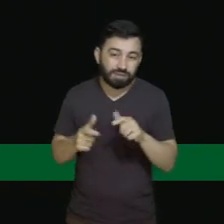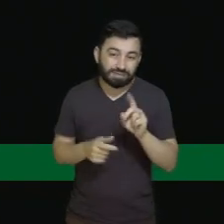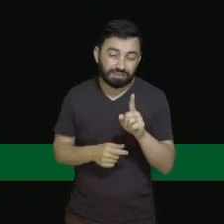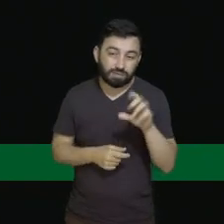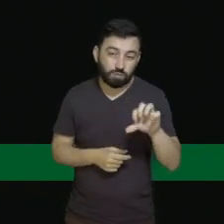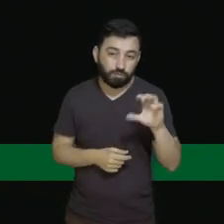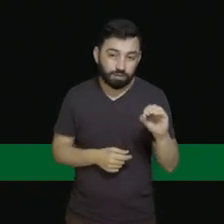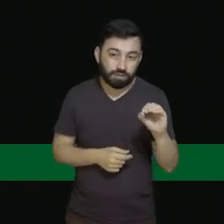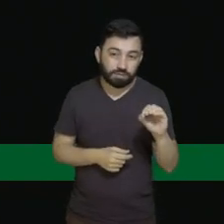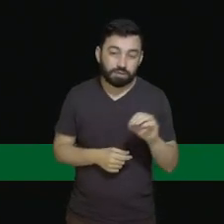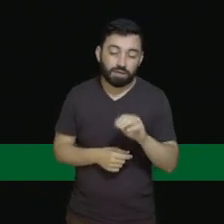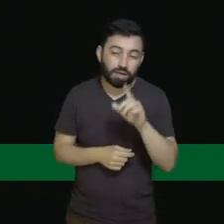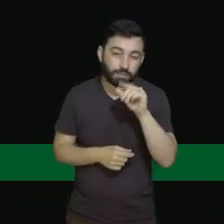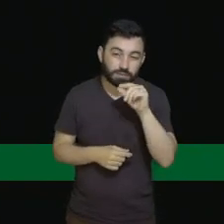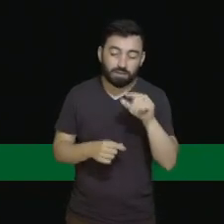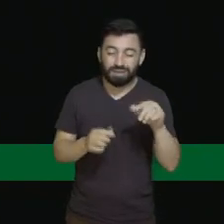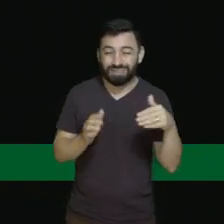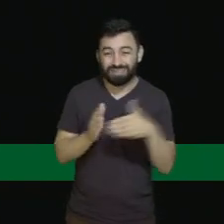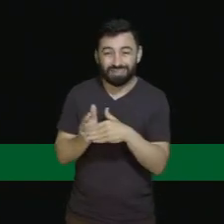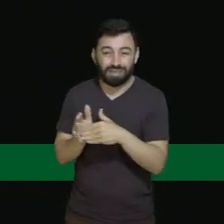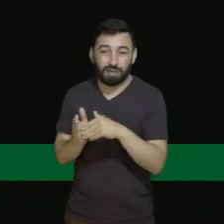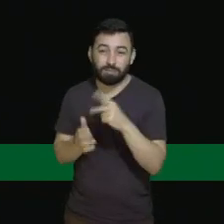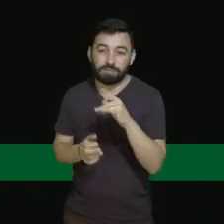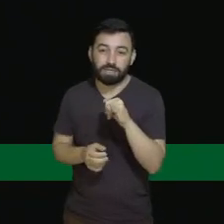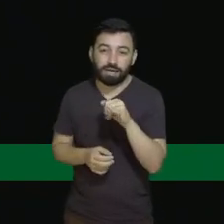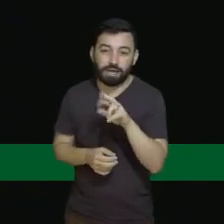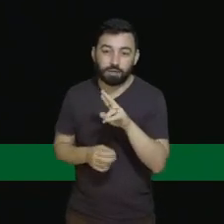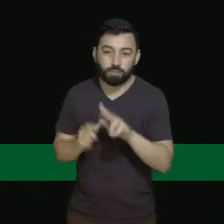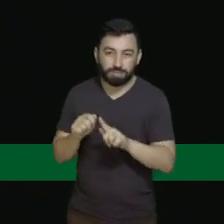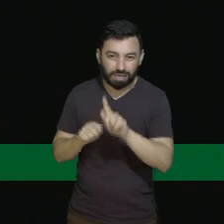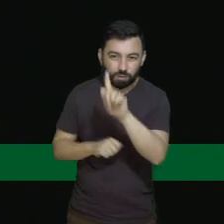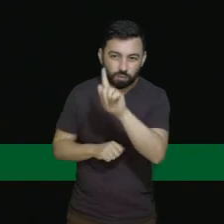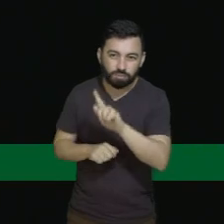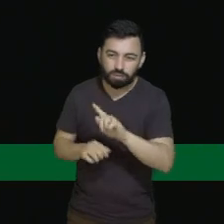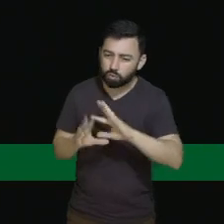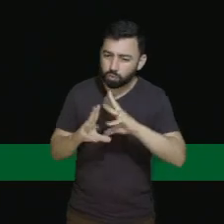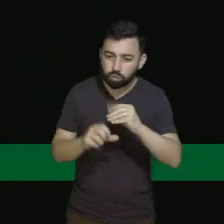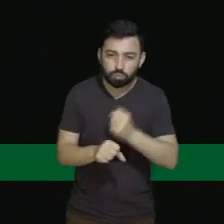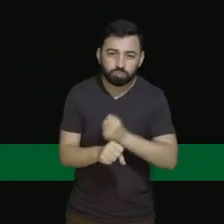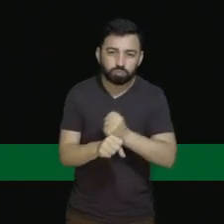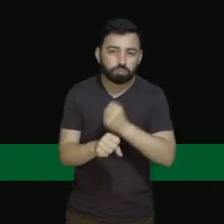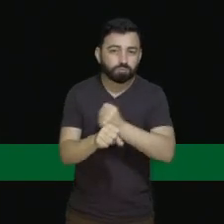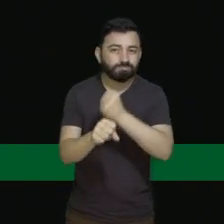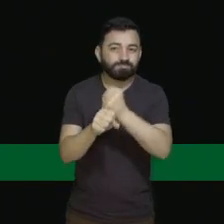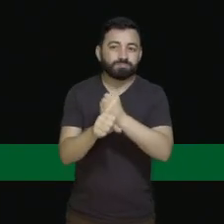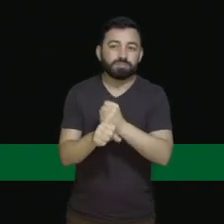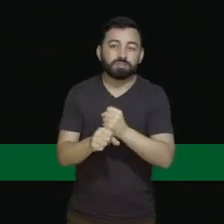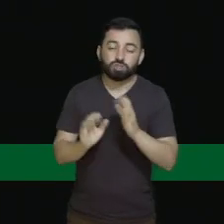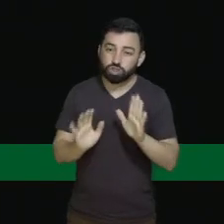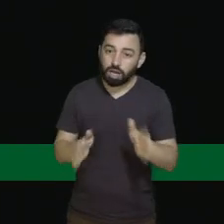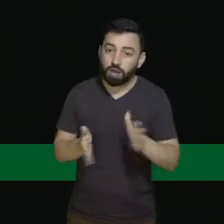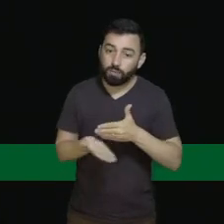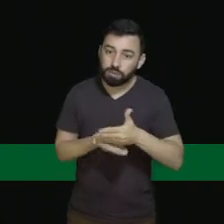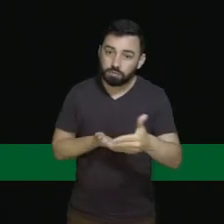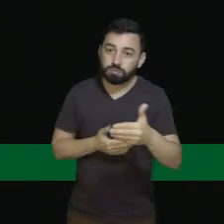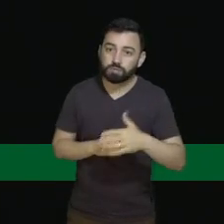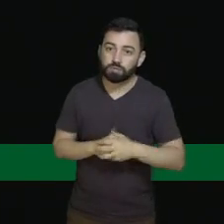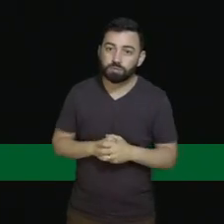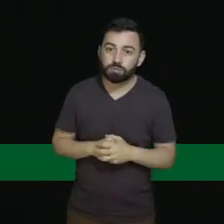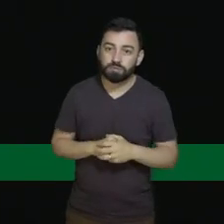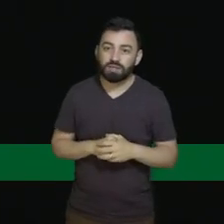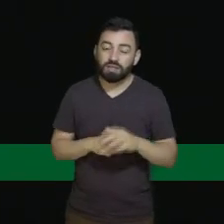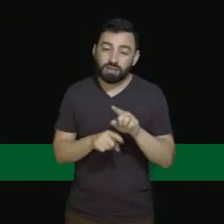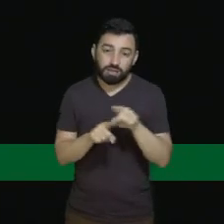190 Capizal Piratuba, todas essas obras estão em andamento. Pessoas não acreditavam mais. Me refiro